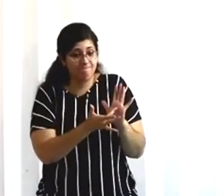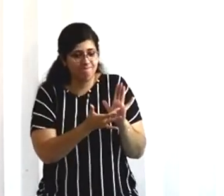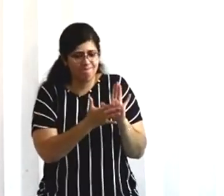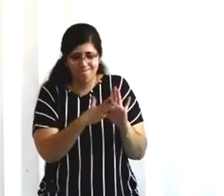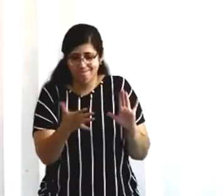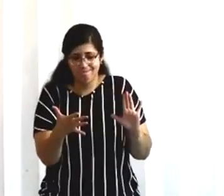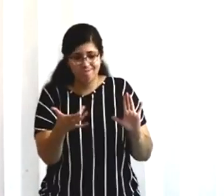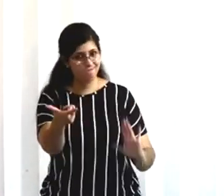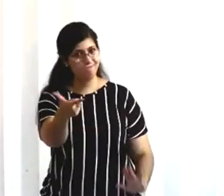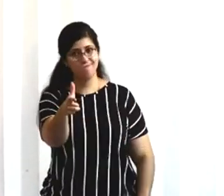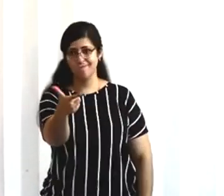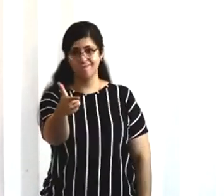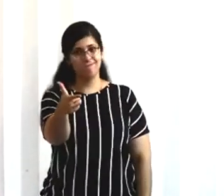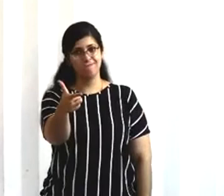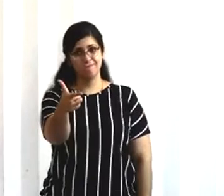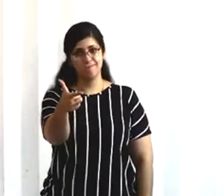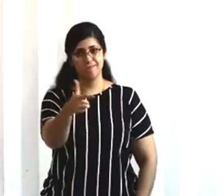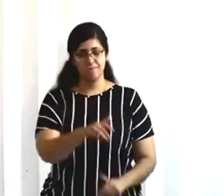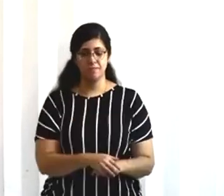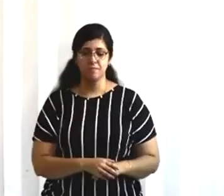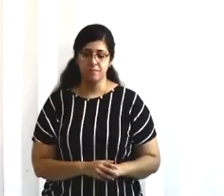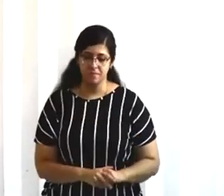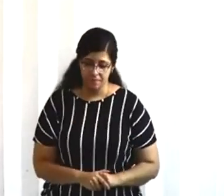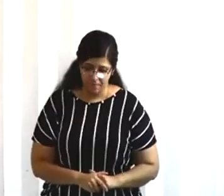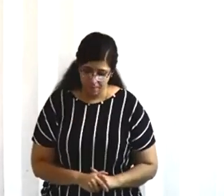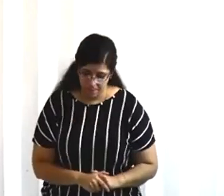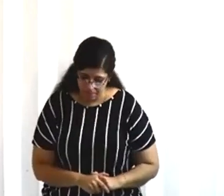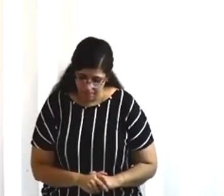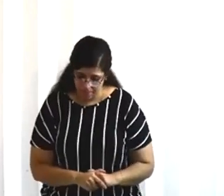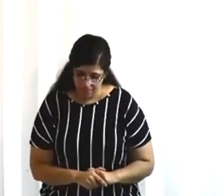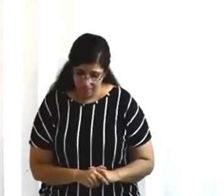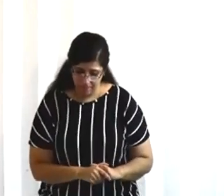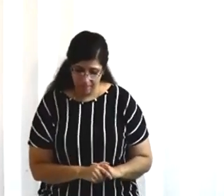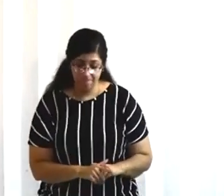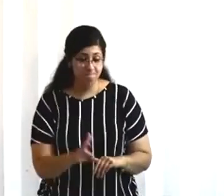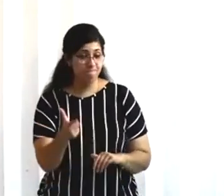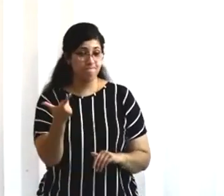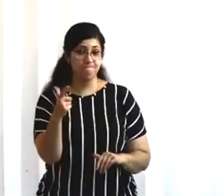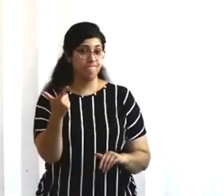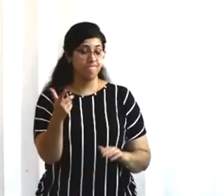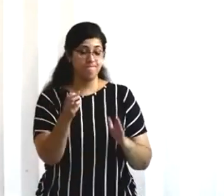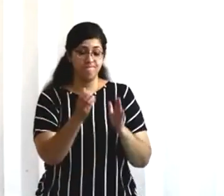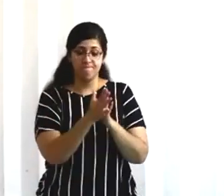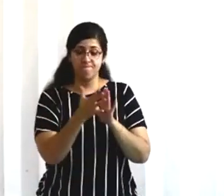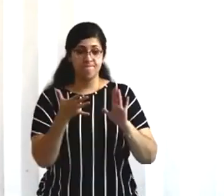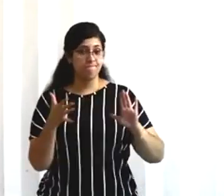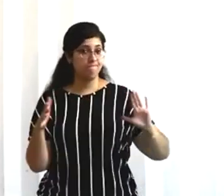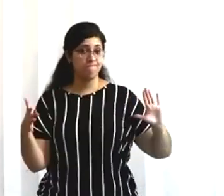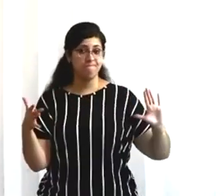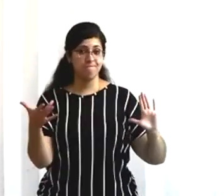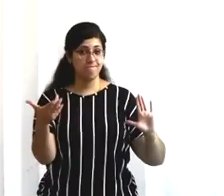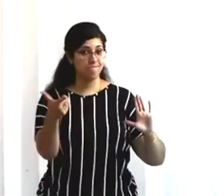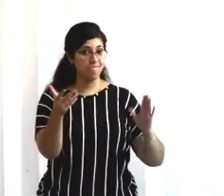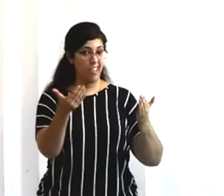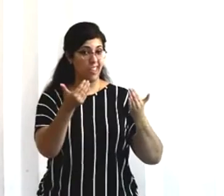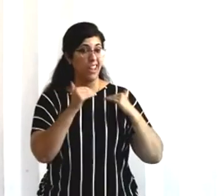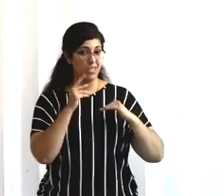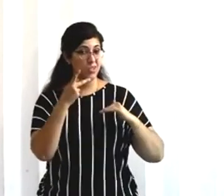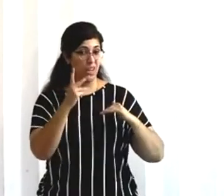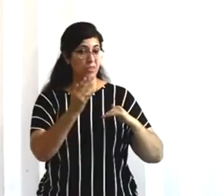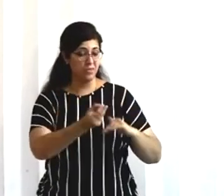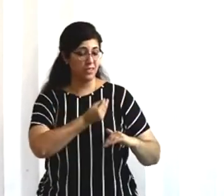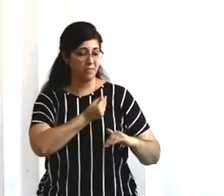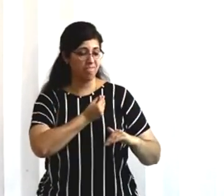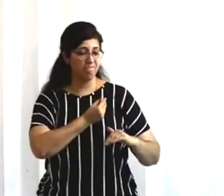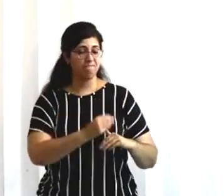haverá testemunho, não haverá luz resplandecendo nas